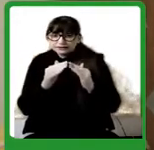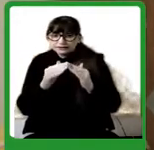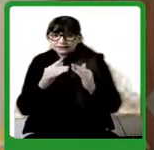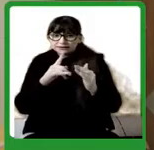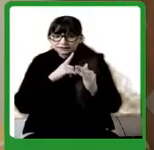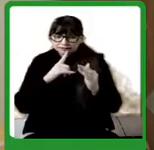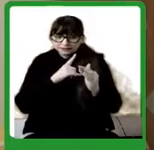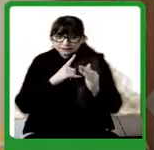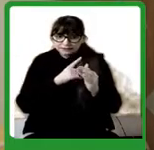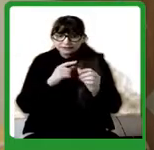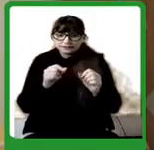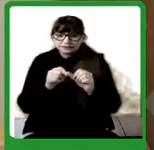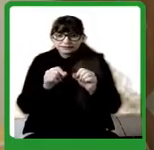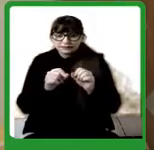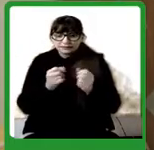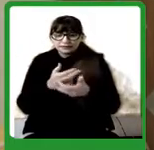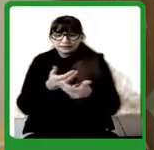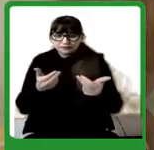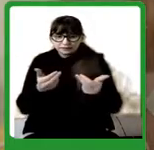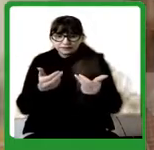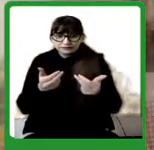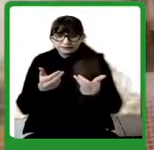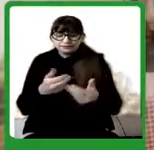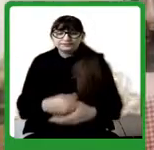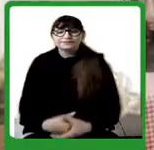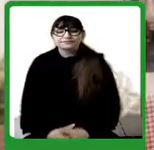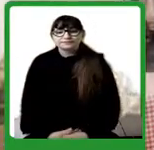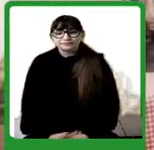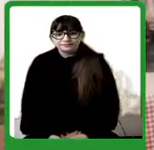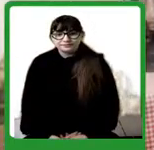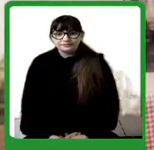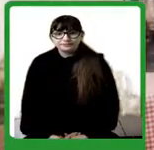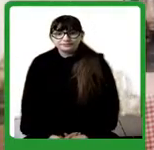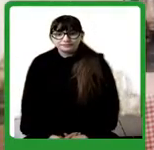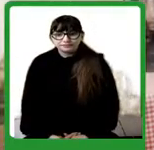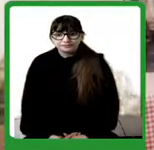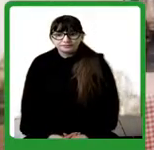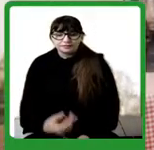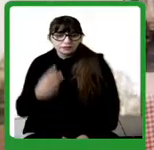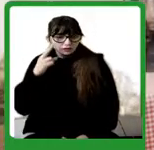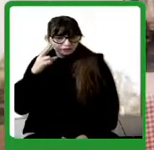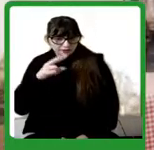no porão da tua casa que é de colono raiz? Quero saber. Vamos ver mais uns comentários aqui.